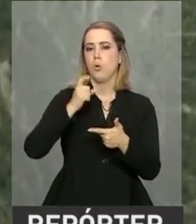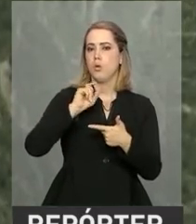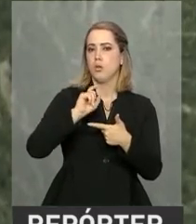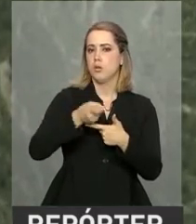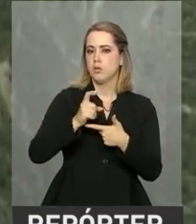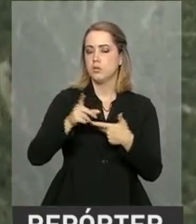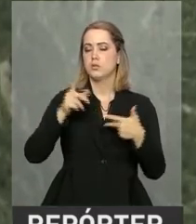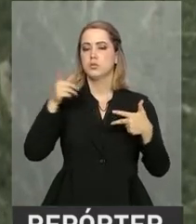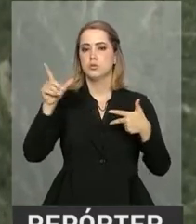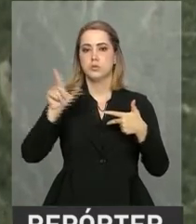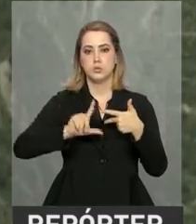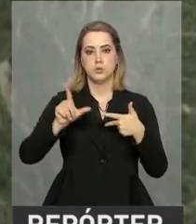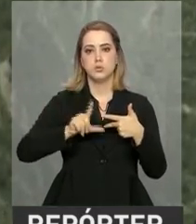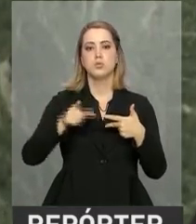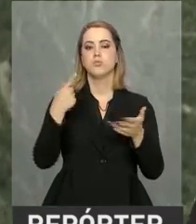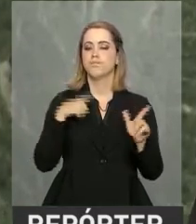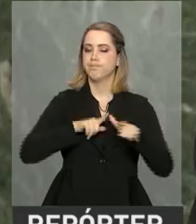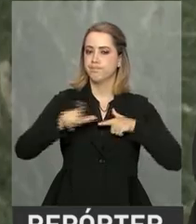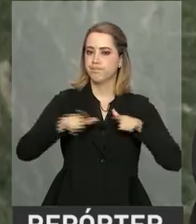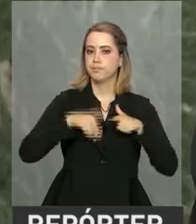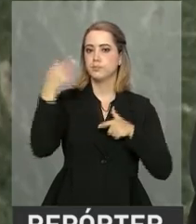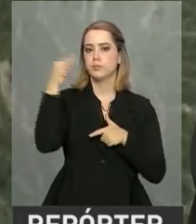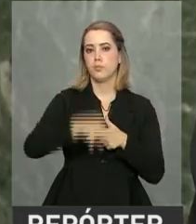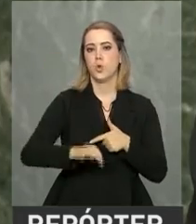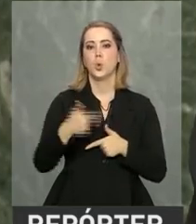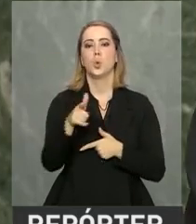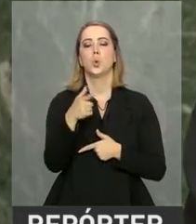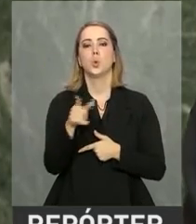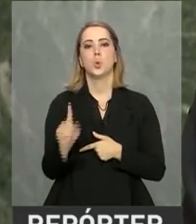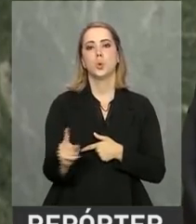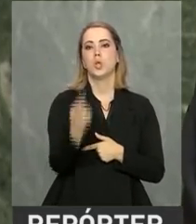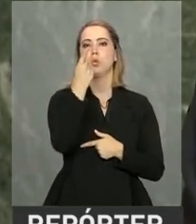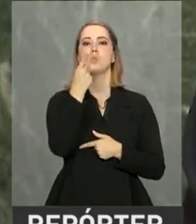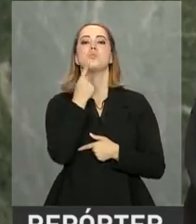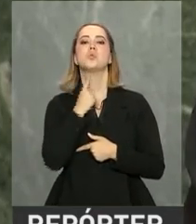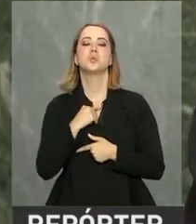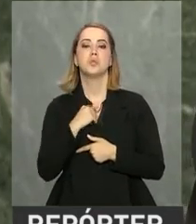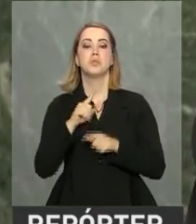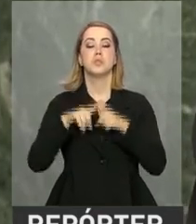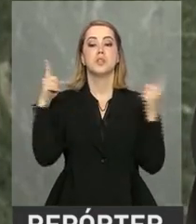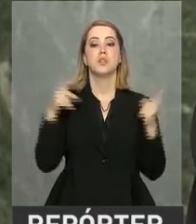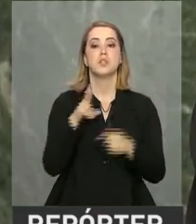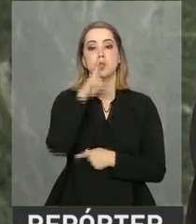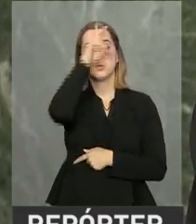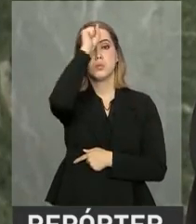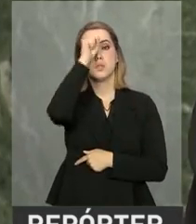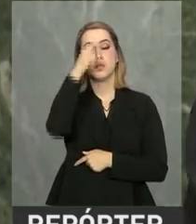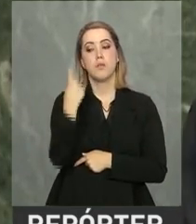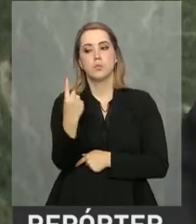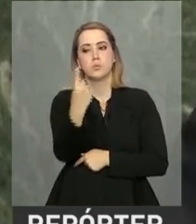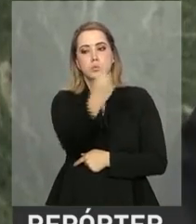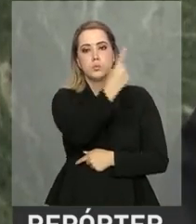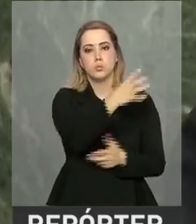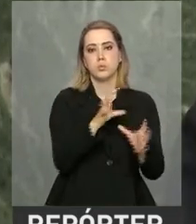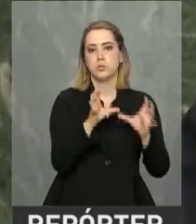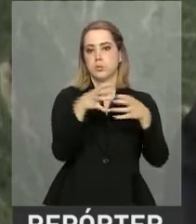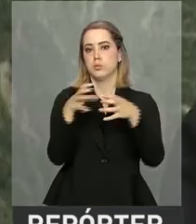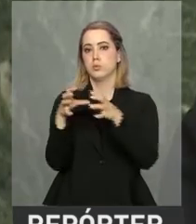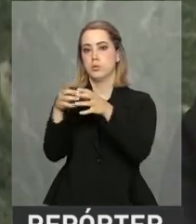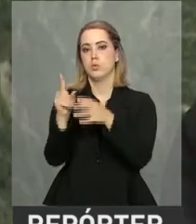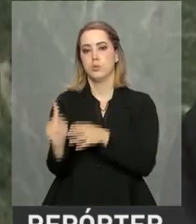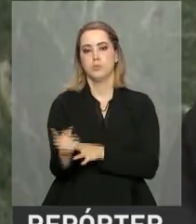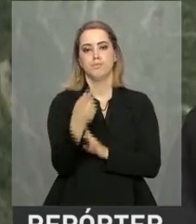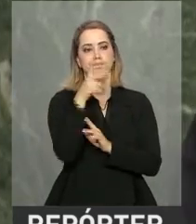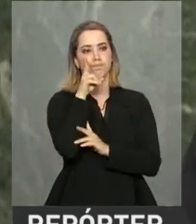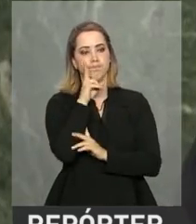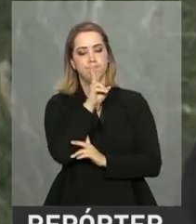cumprem seu dever não prevalecem vontades isoladas mas a força das instituições sob o olhar atento de uma